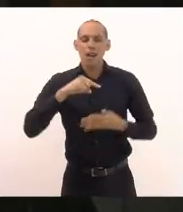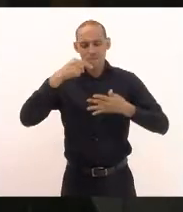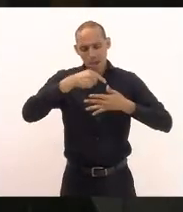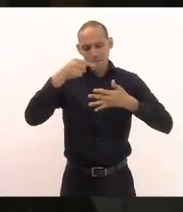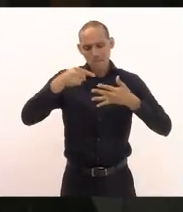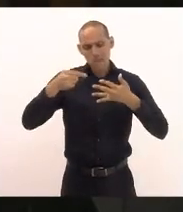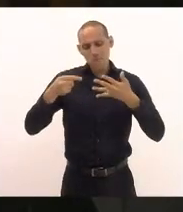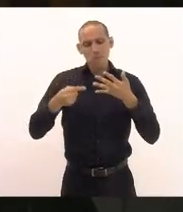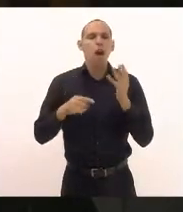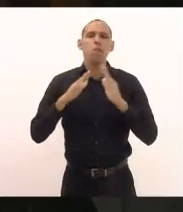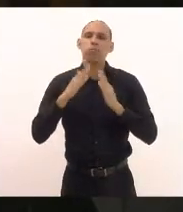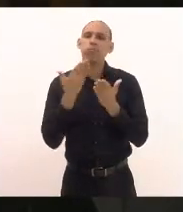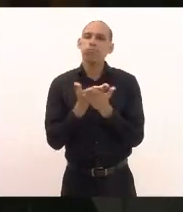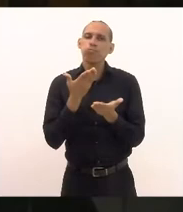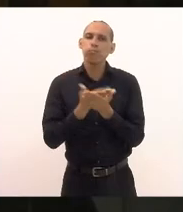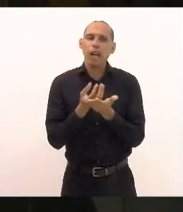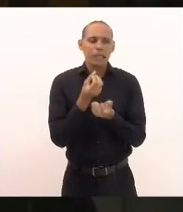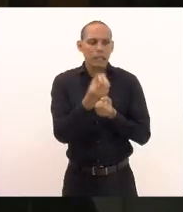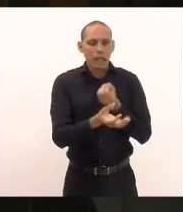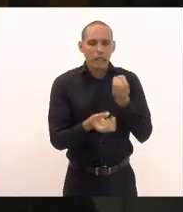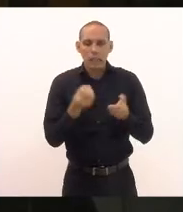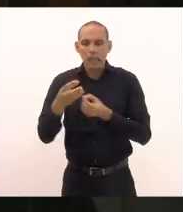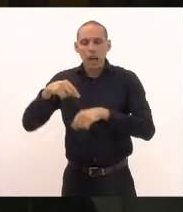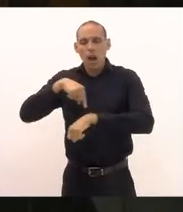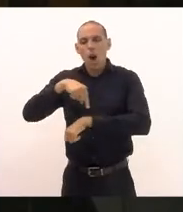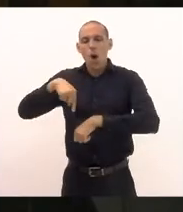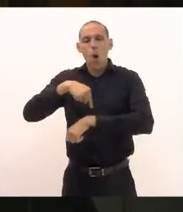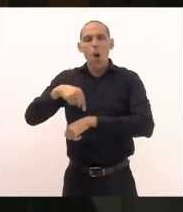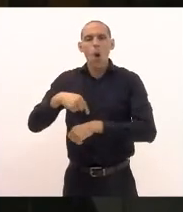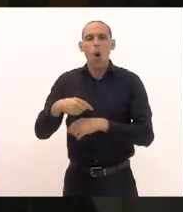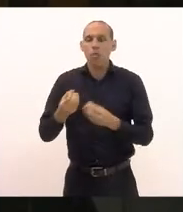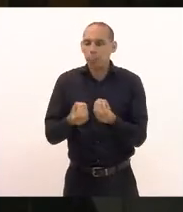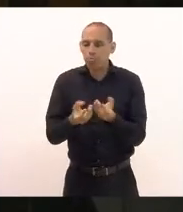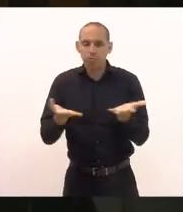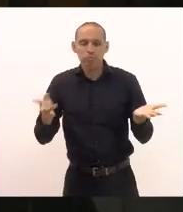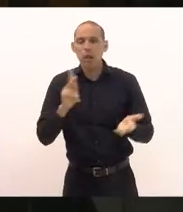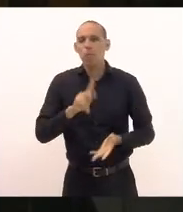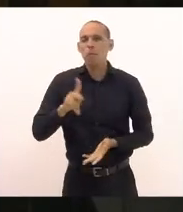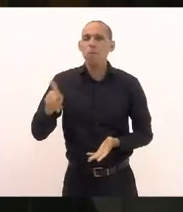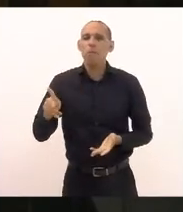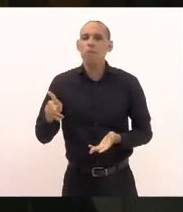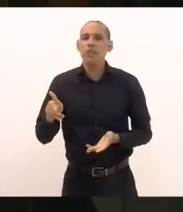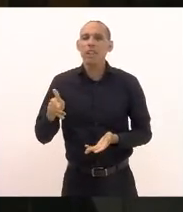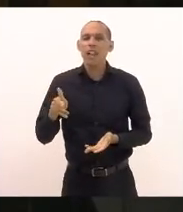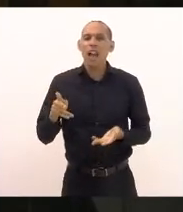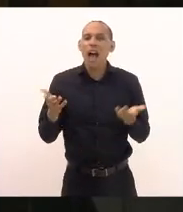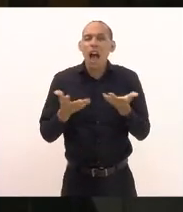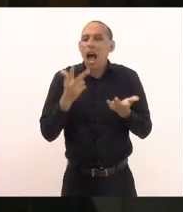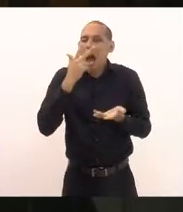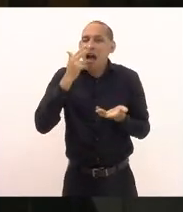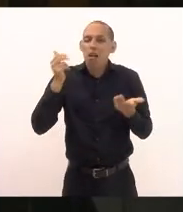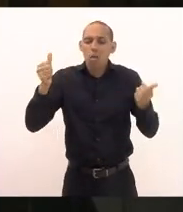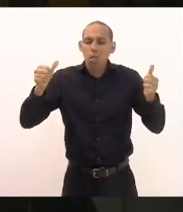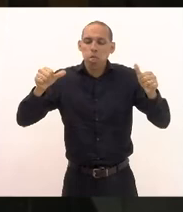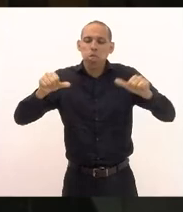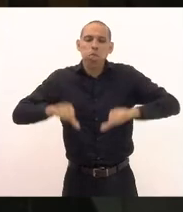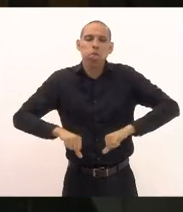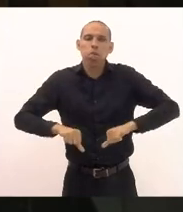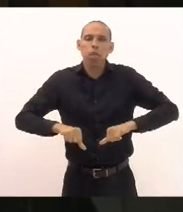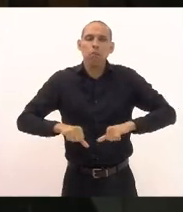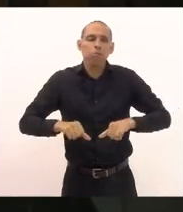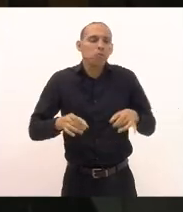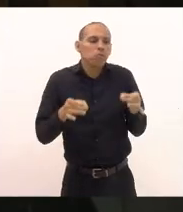nas escolas para a distribuição da carga horária dos professores, tudo isso está indo pela lata do lixo. Professores estão perdendo